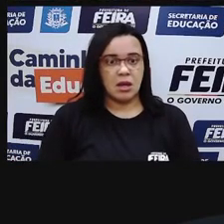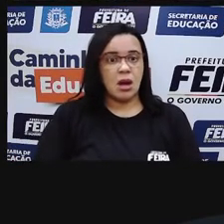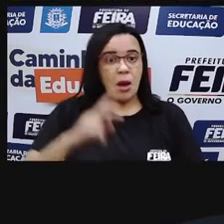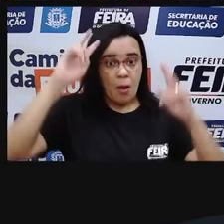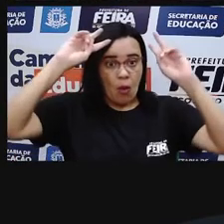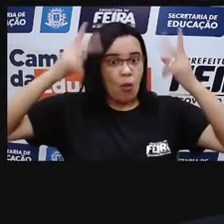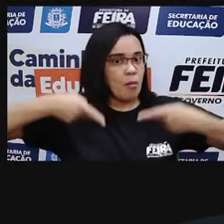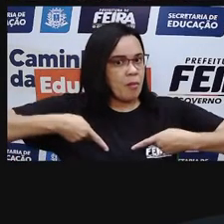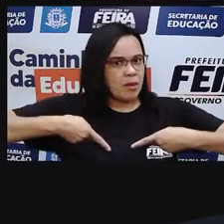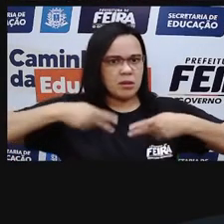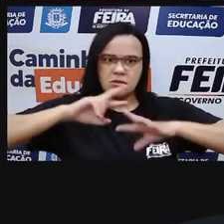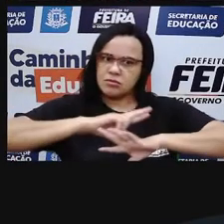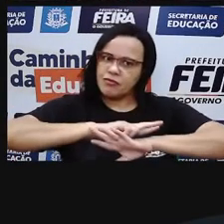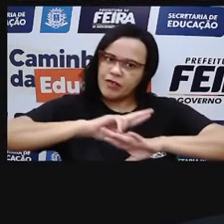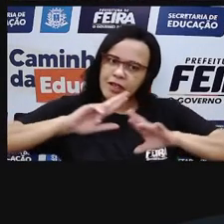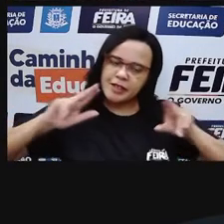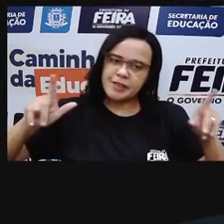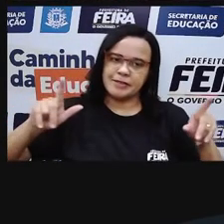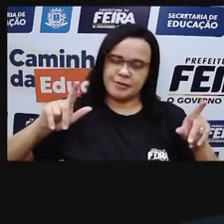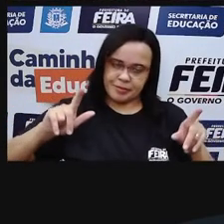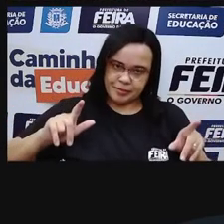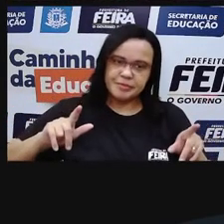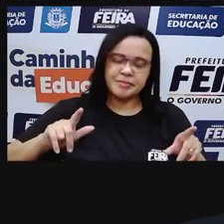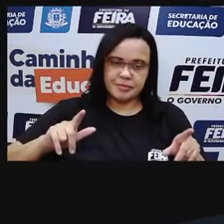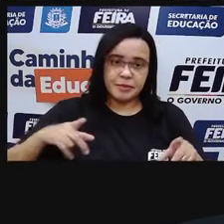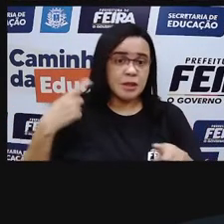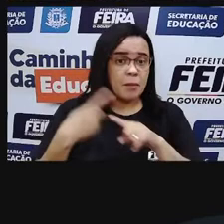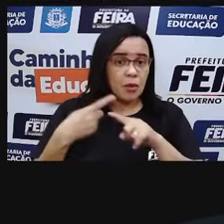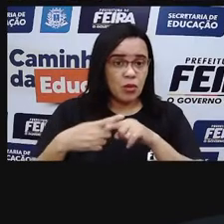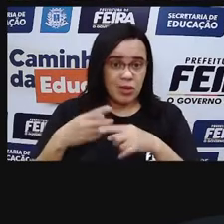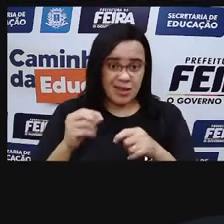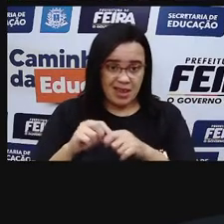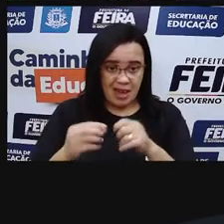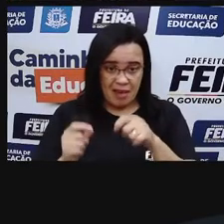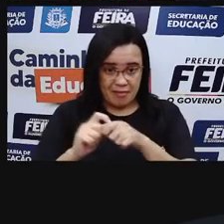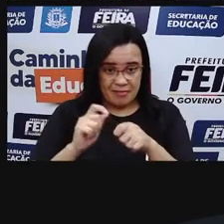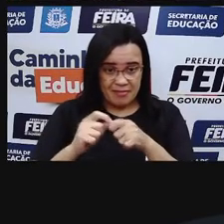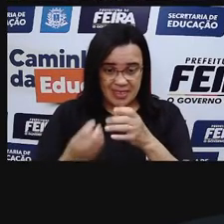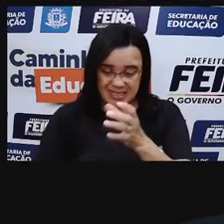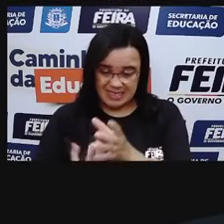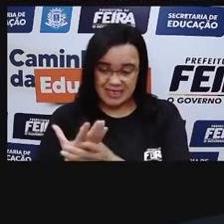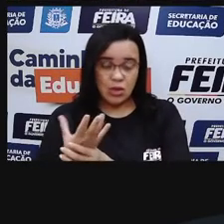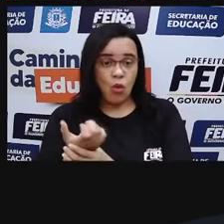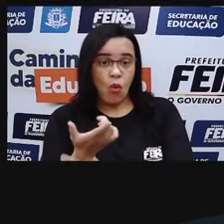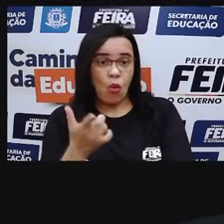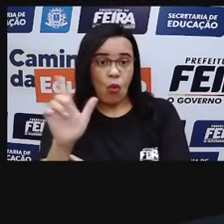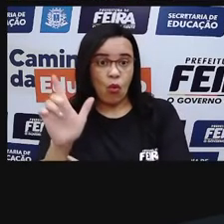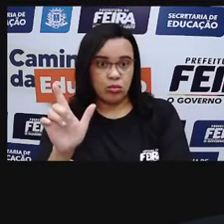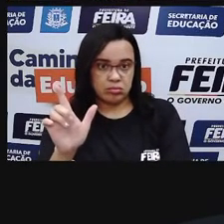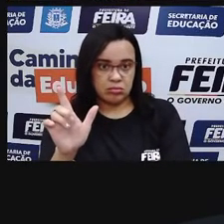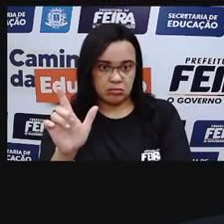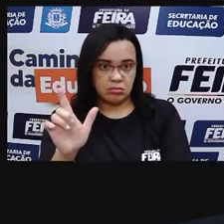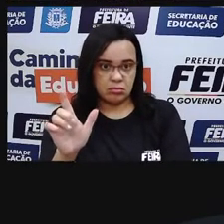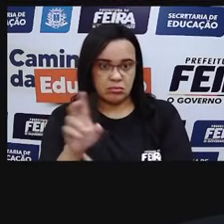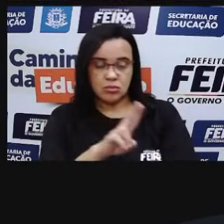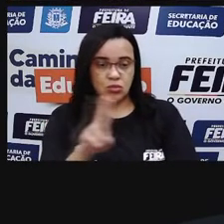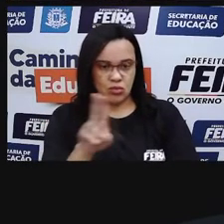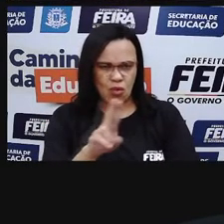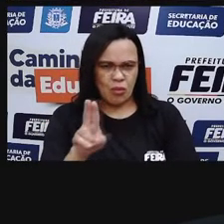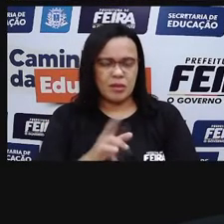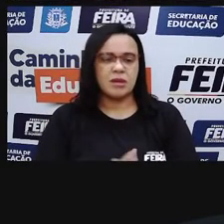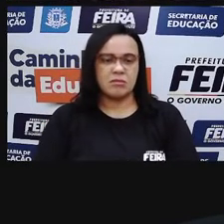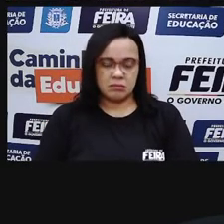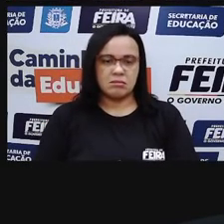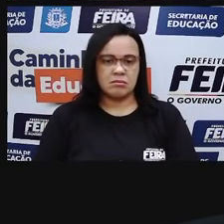seres humanos, ele já é produzido, esse vírus, ele já é um outro vírus, chamado de, ó o nome,